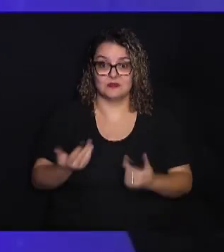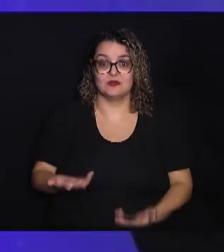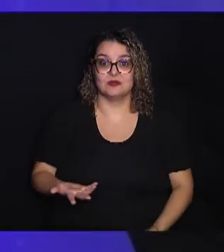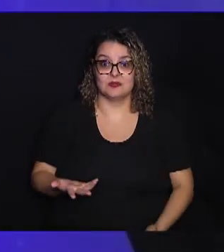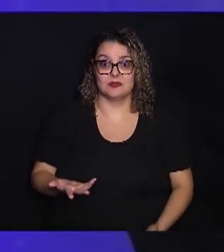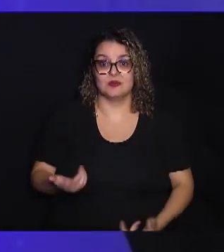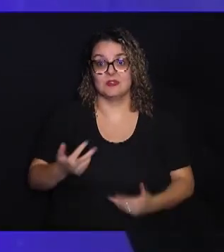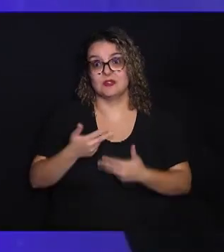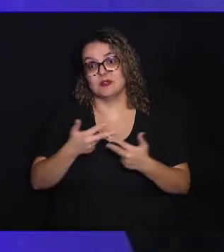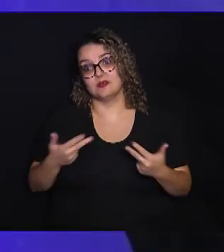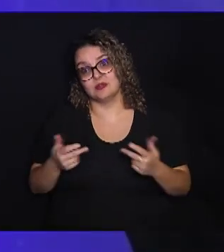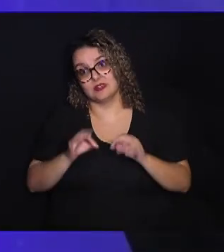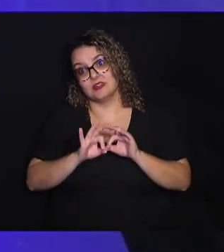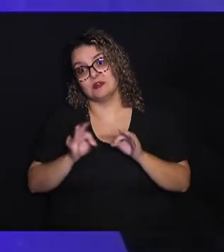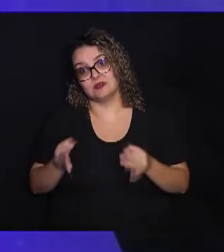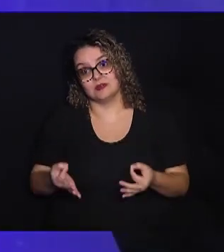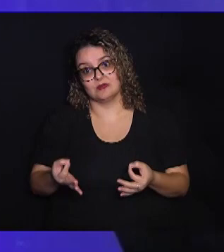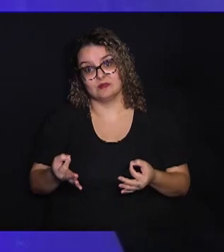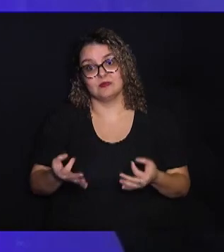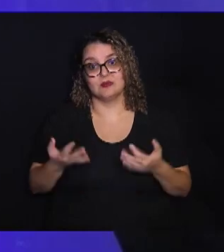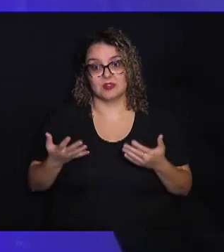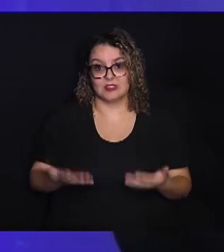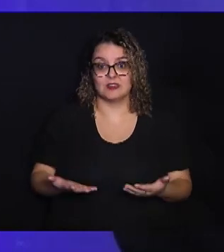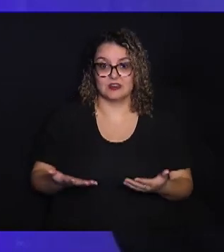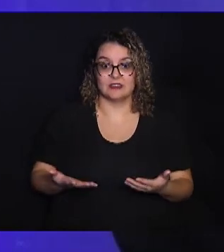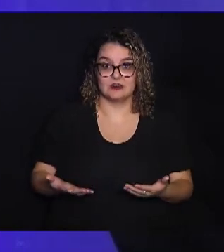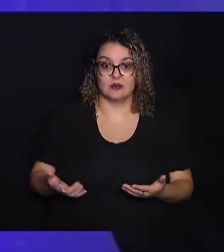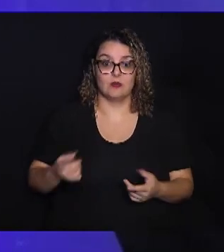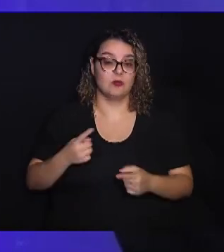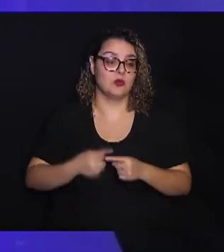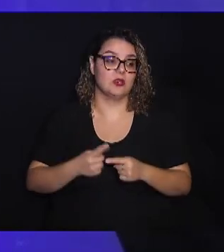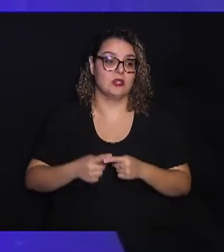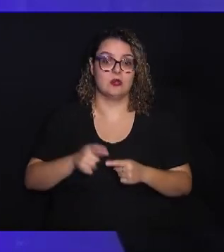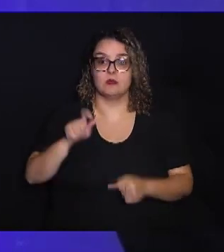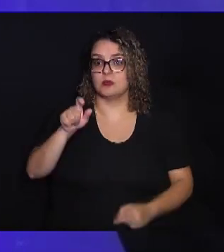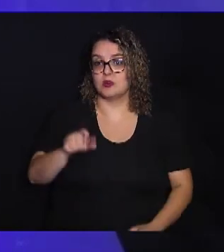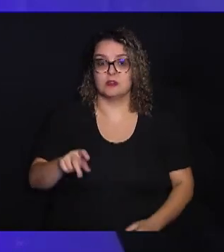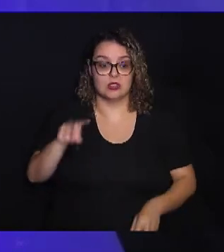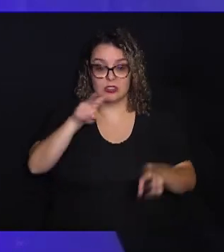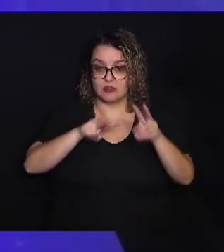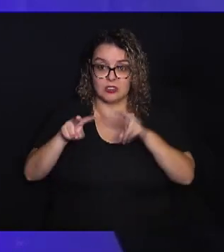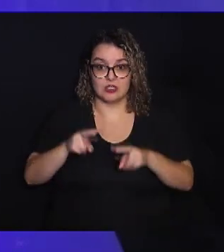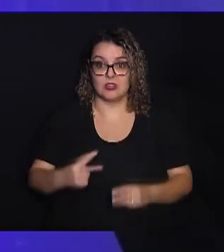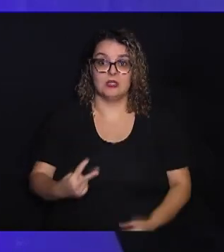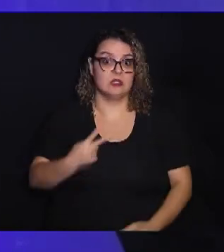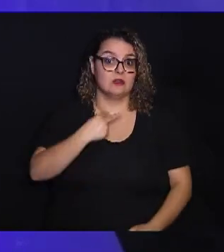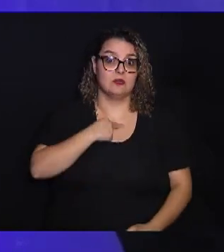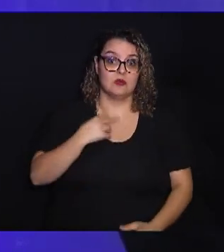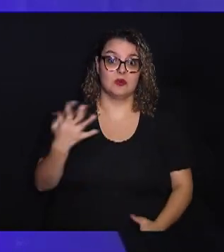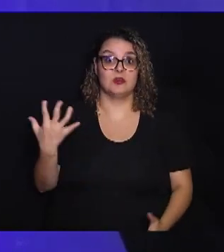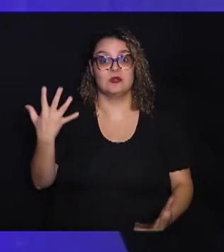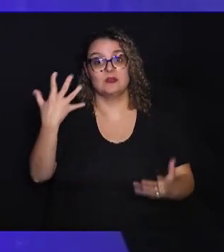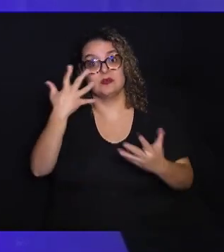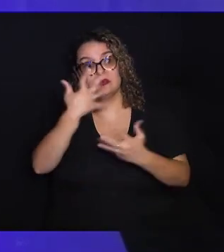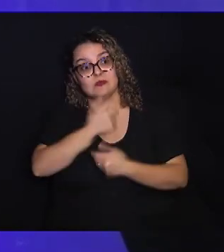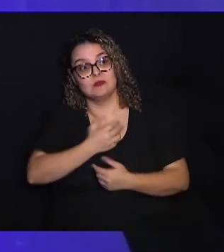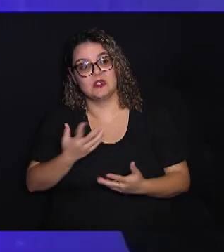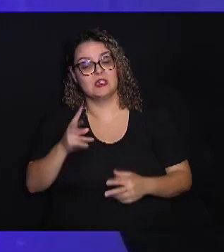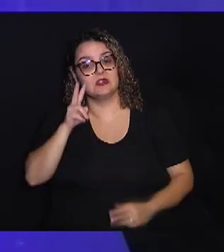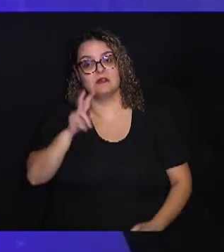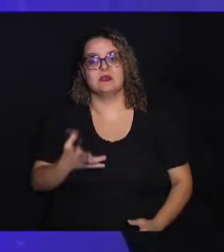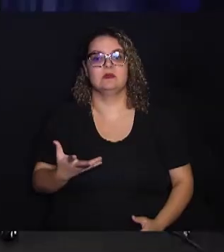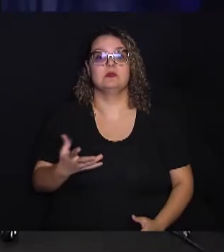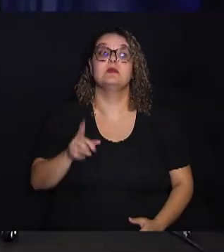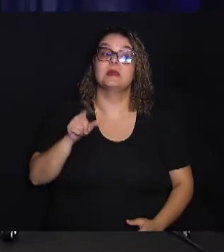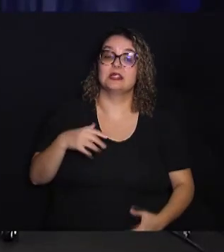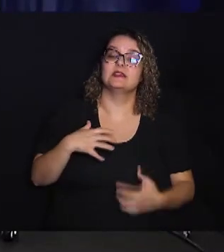simples, né? Então, eu acho que assim, não é porque a pessoa não enxerga que ele não pode ver a beleza, mas ele sente a beleza, né? Com